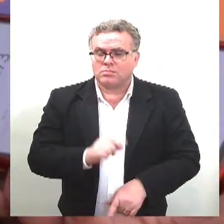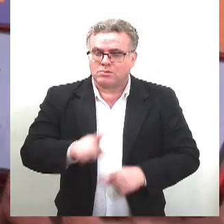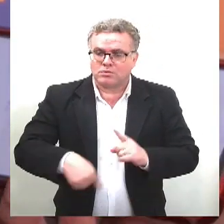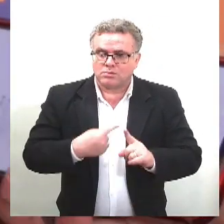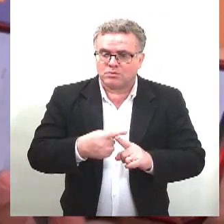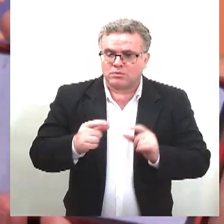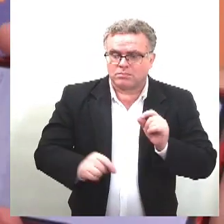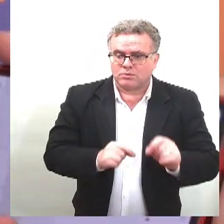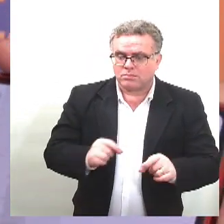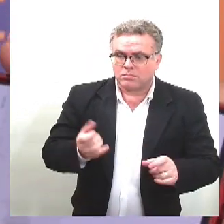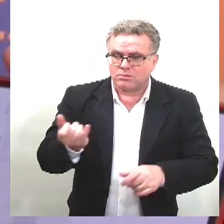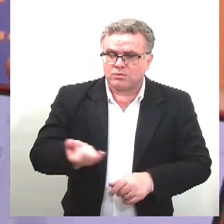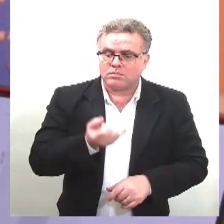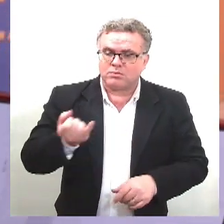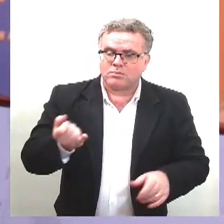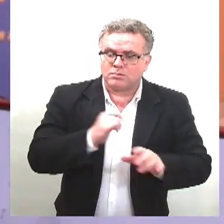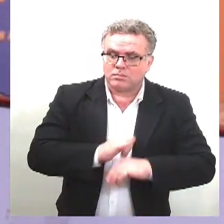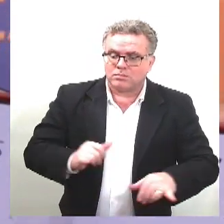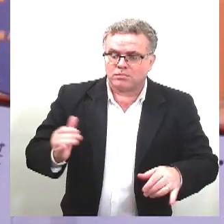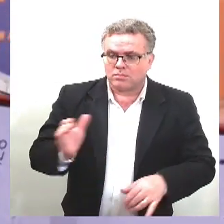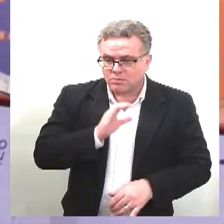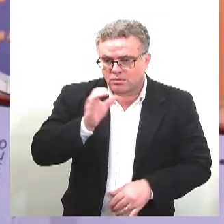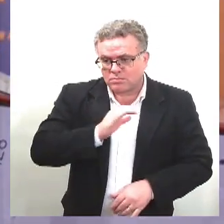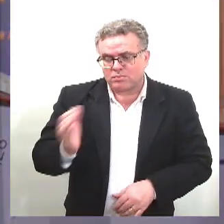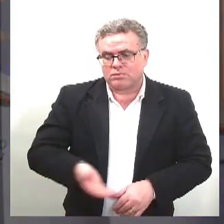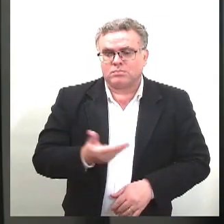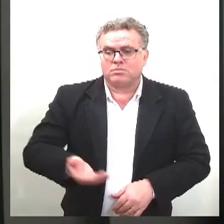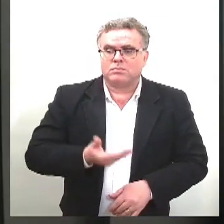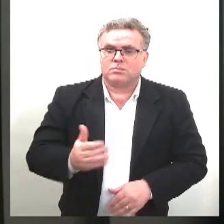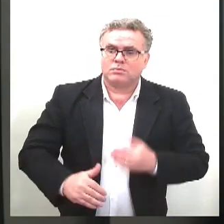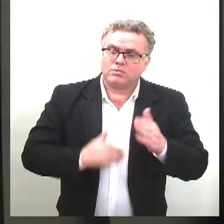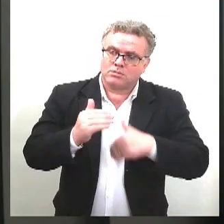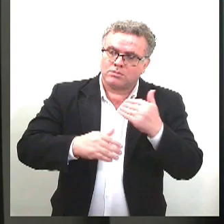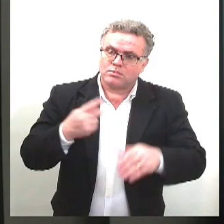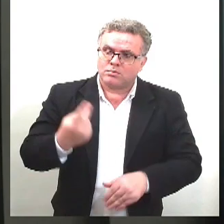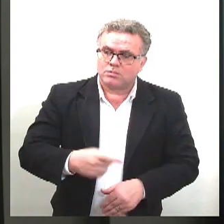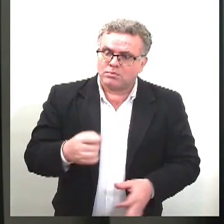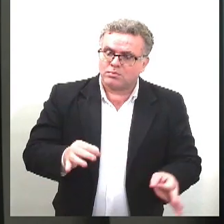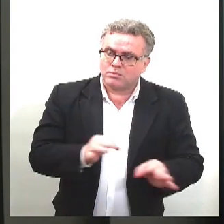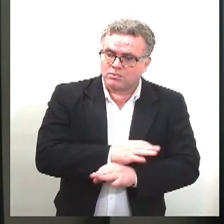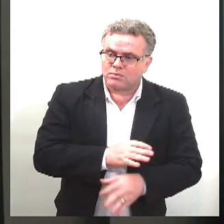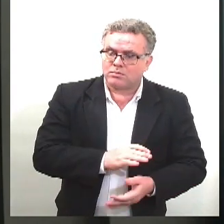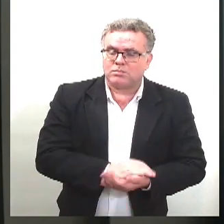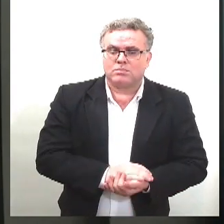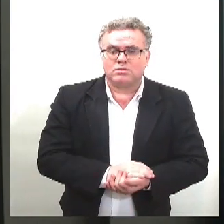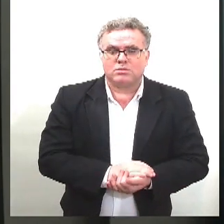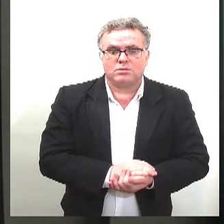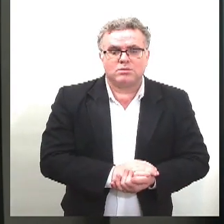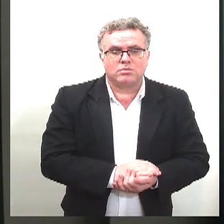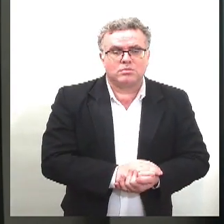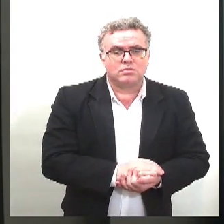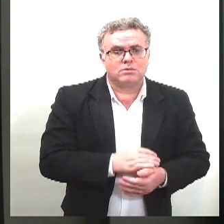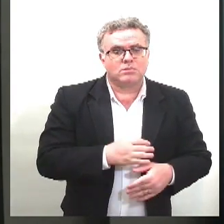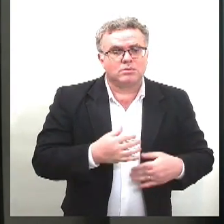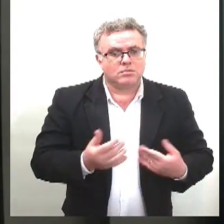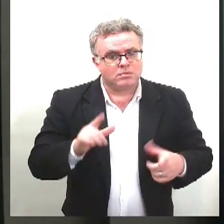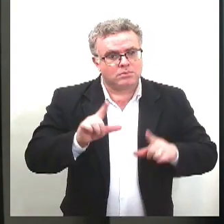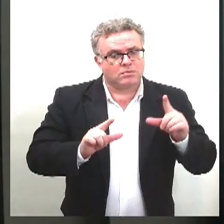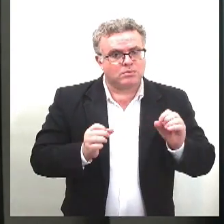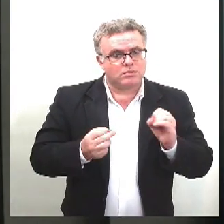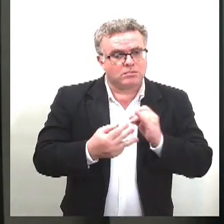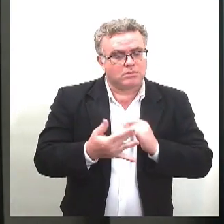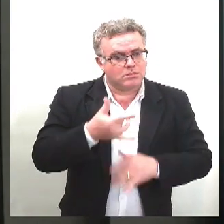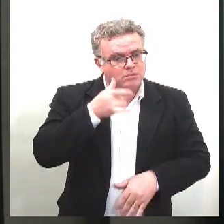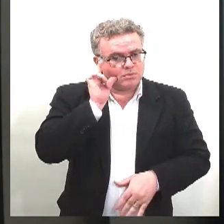o Acelera faz parte dos programas de desenvolvimento do Estado. E olha, a TV Alesa recebeu na noite de ontem a Comenda